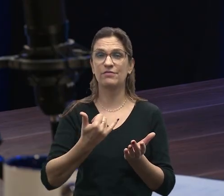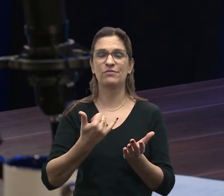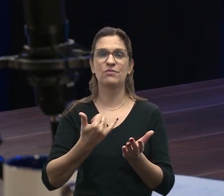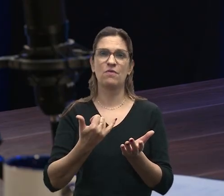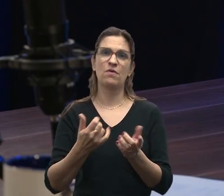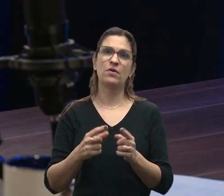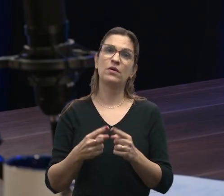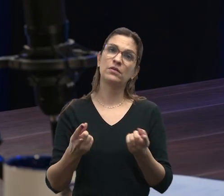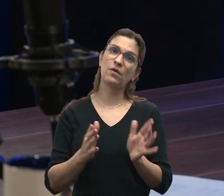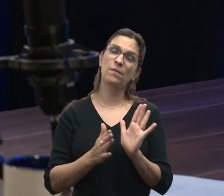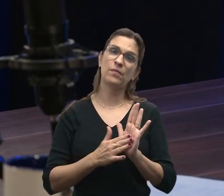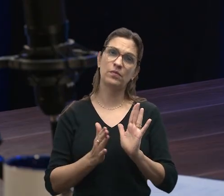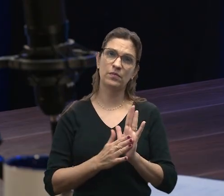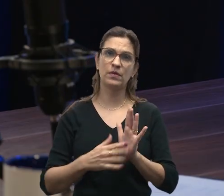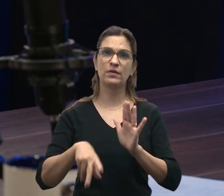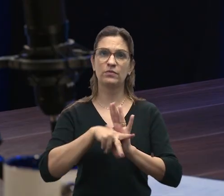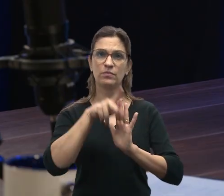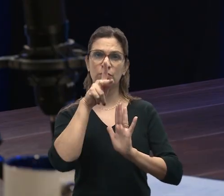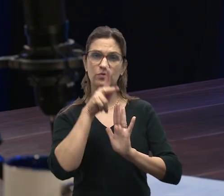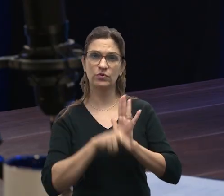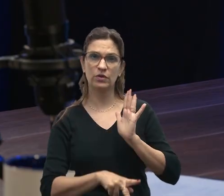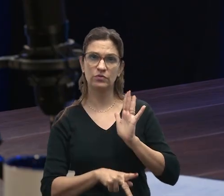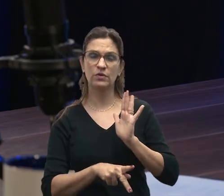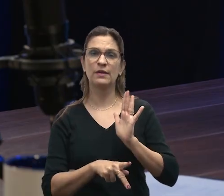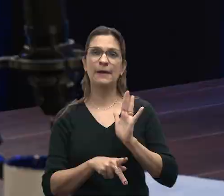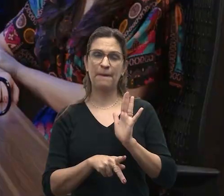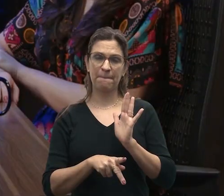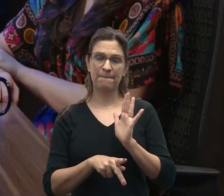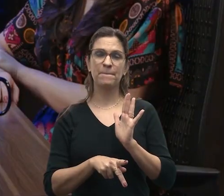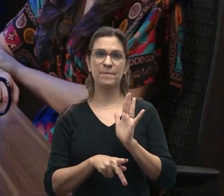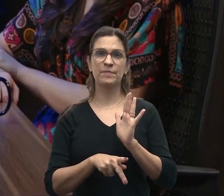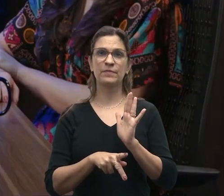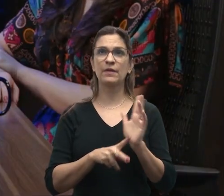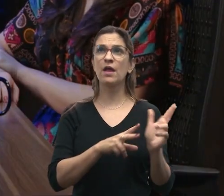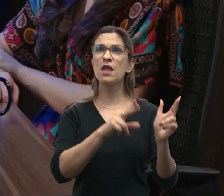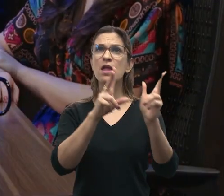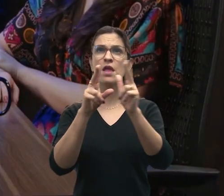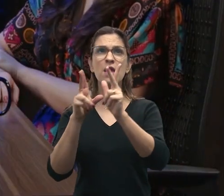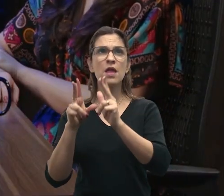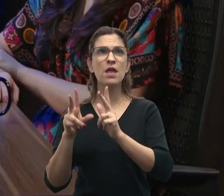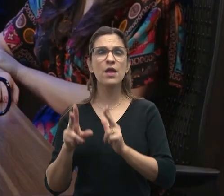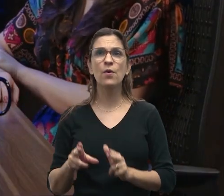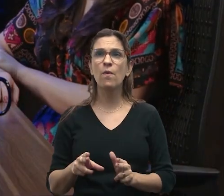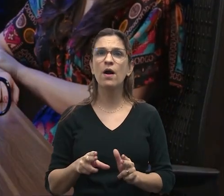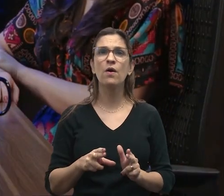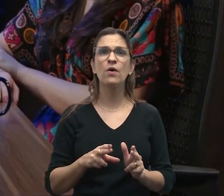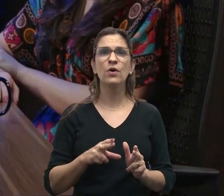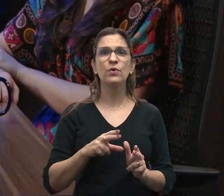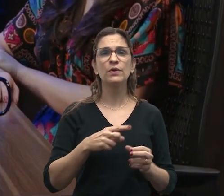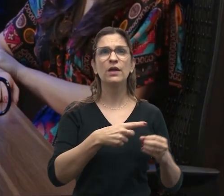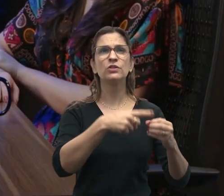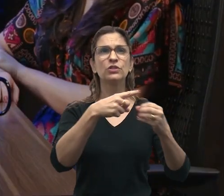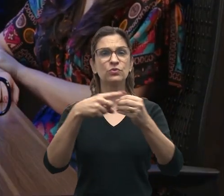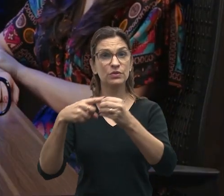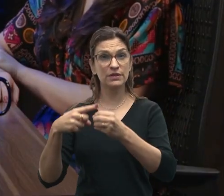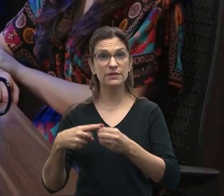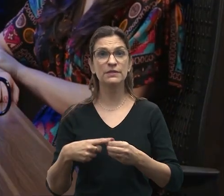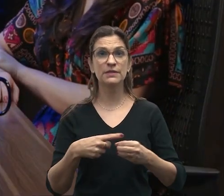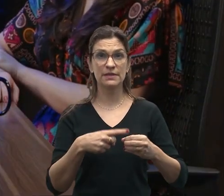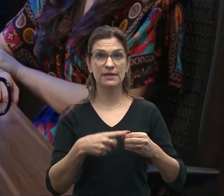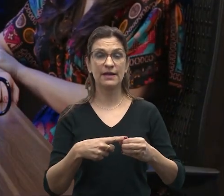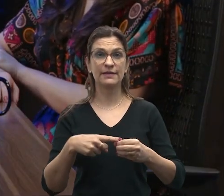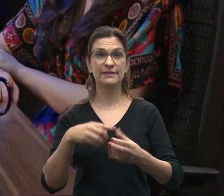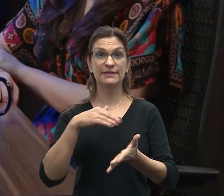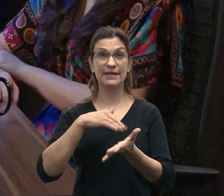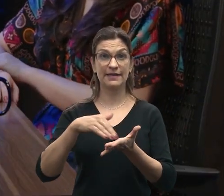nós propusemos, através de um projeto de lei, o mesmo que fazem outras prefeituras pelo Brasil inteiro e o mesmo que faz a Secretaria de